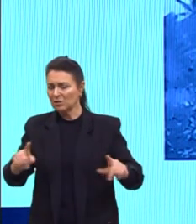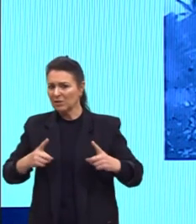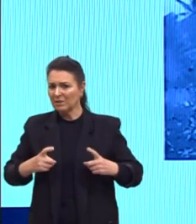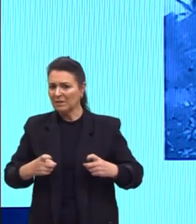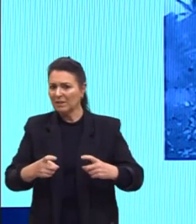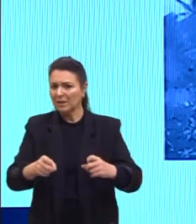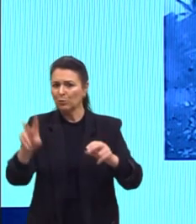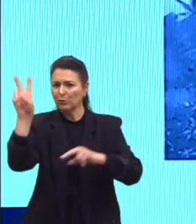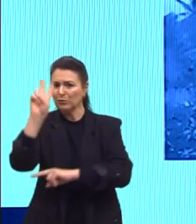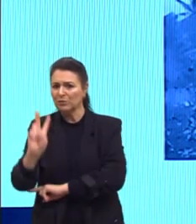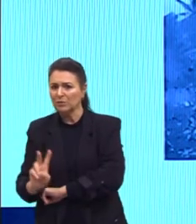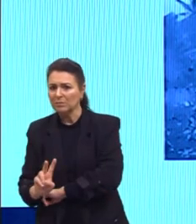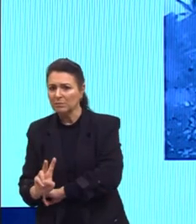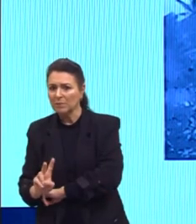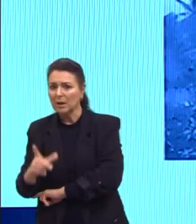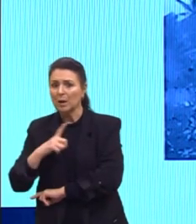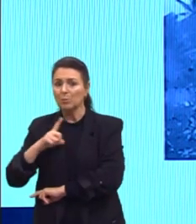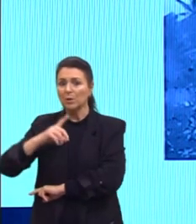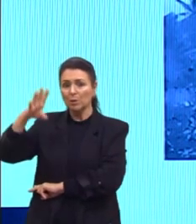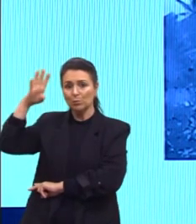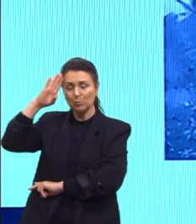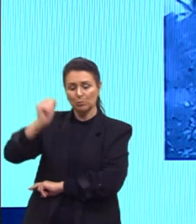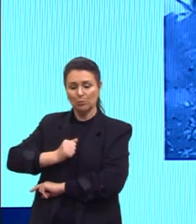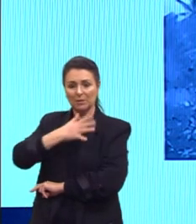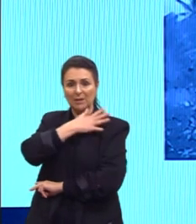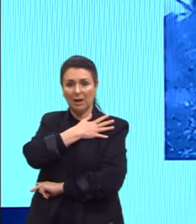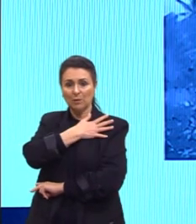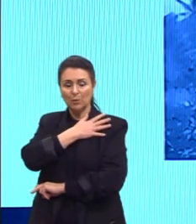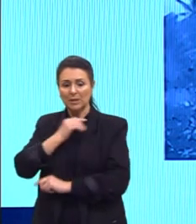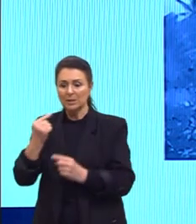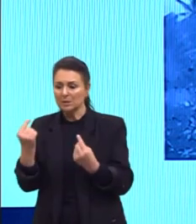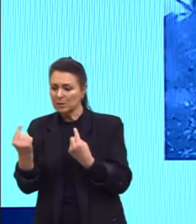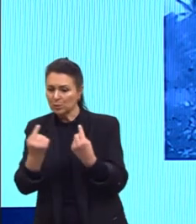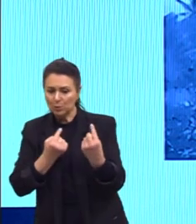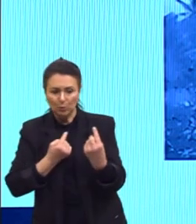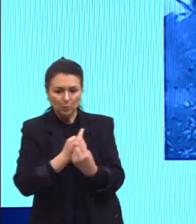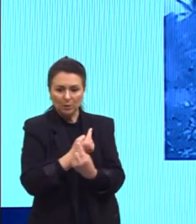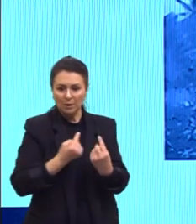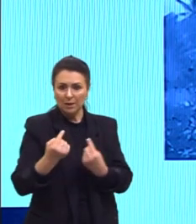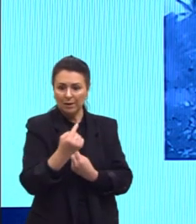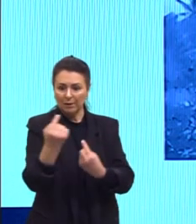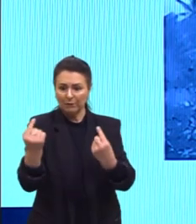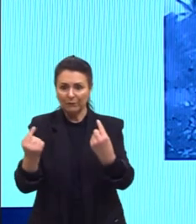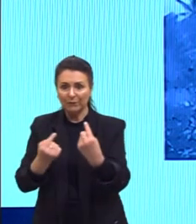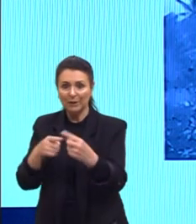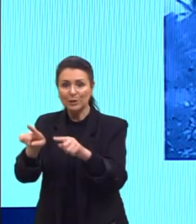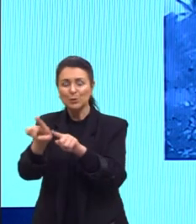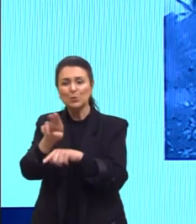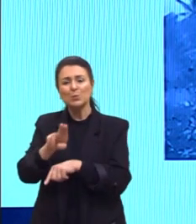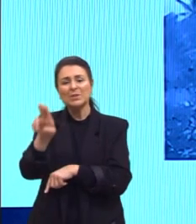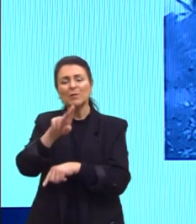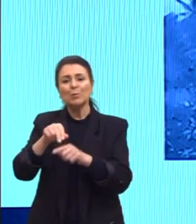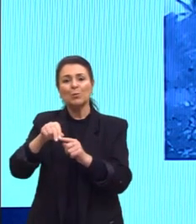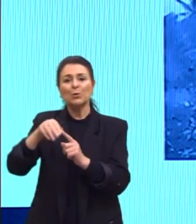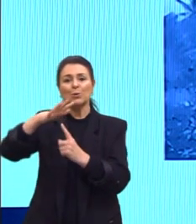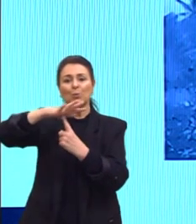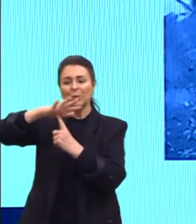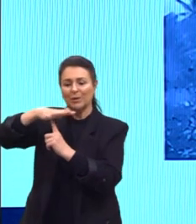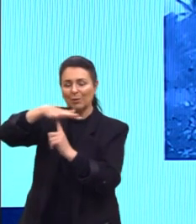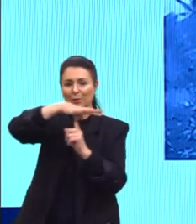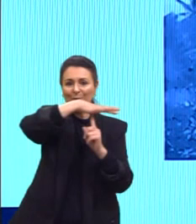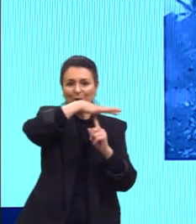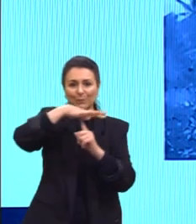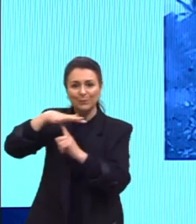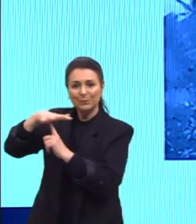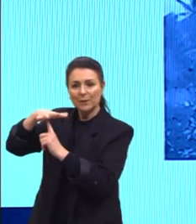é justamente como os soldados se locomover no território tá utilizavam muito o helicóptero helicóptero era o